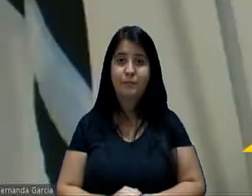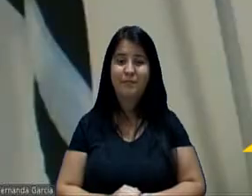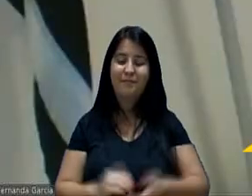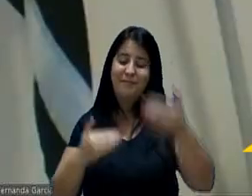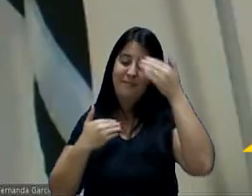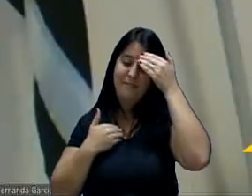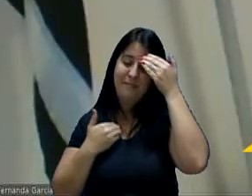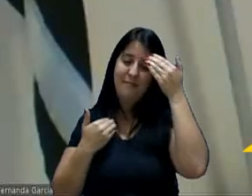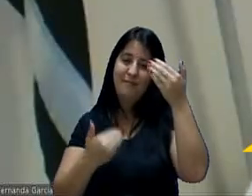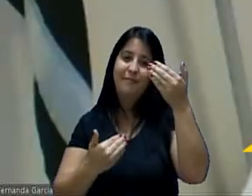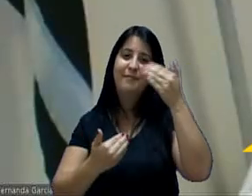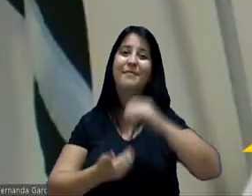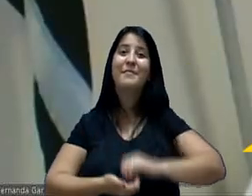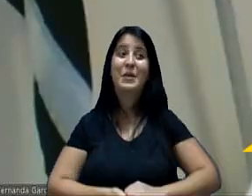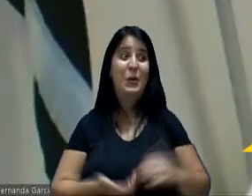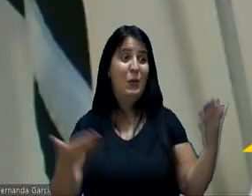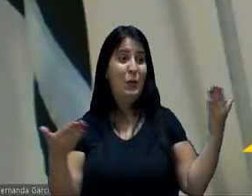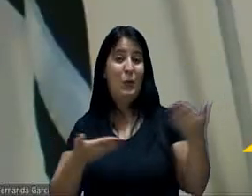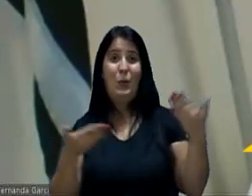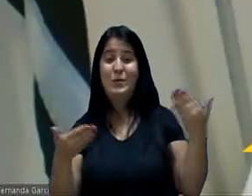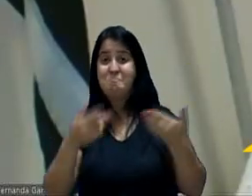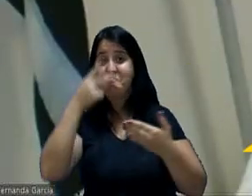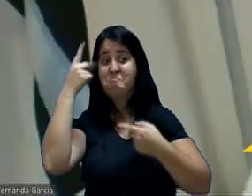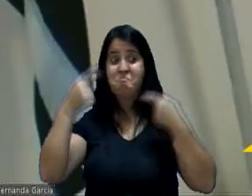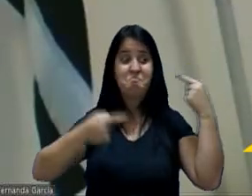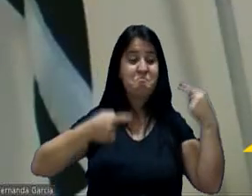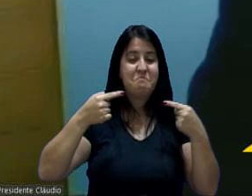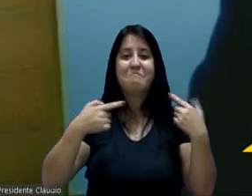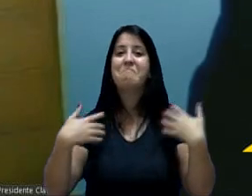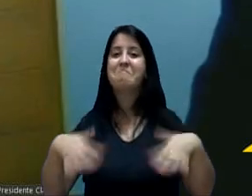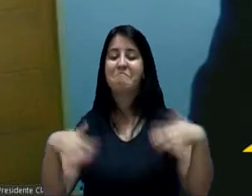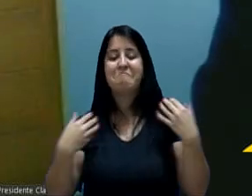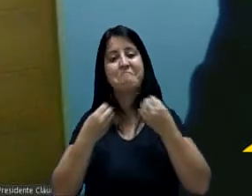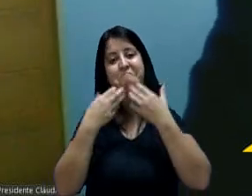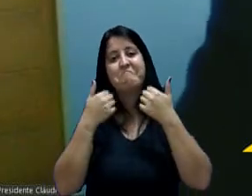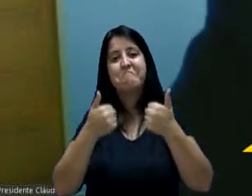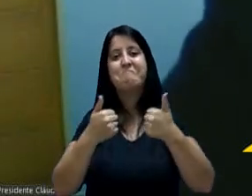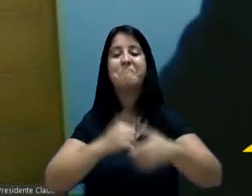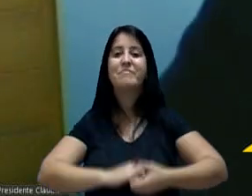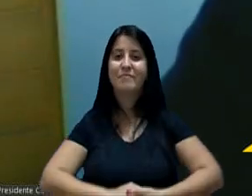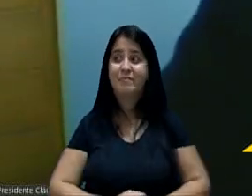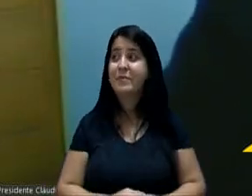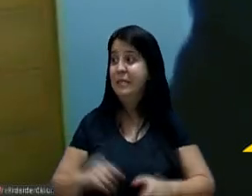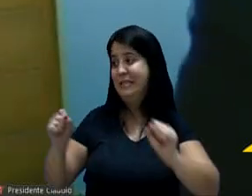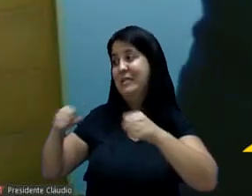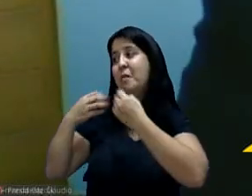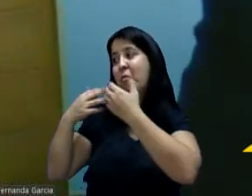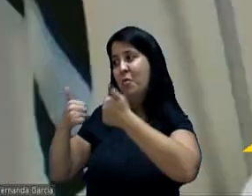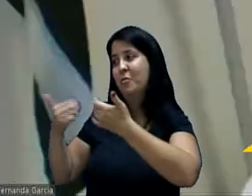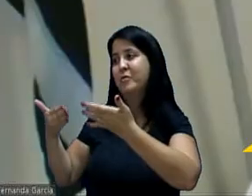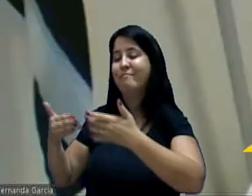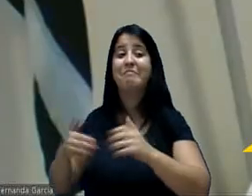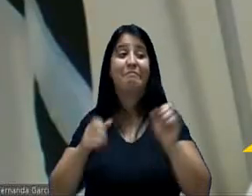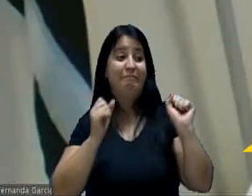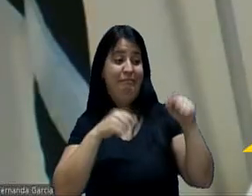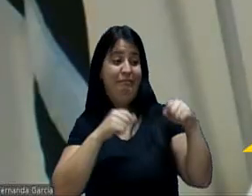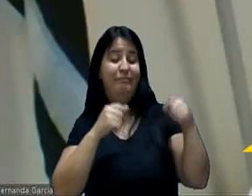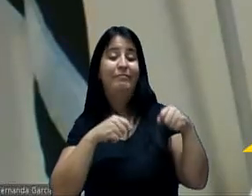Obrigado, senhor presidente. Está calorado aqui o debate, né? Tá bom, o negócio tá bom hoje. Sim, eu tenho